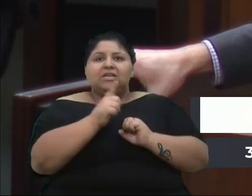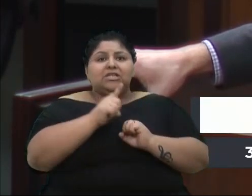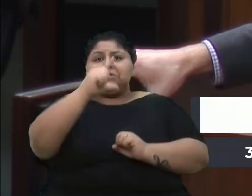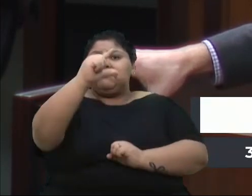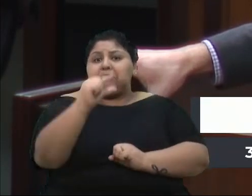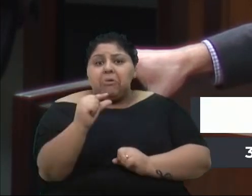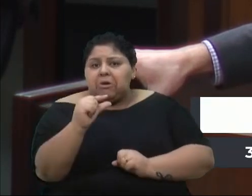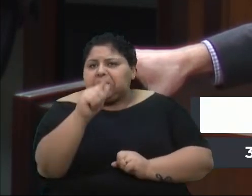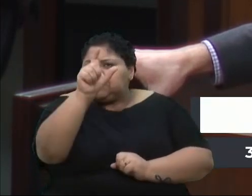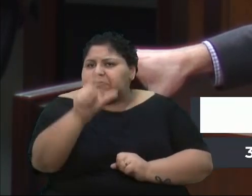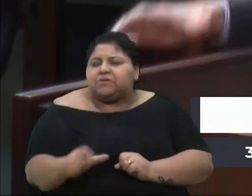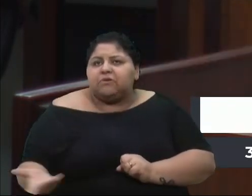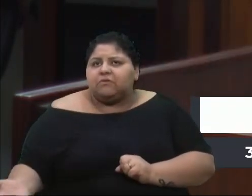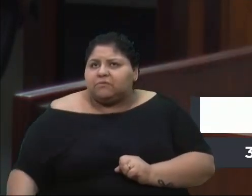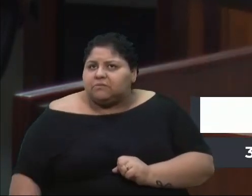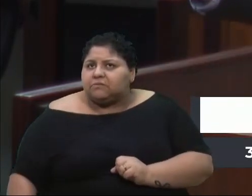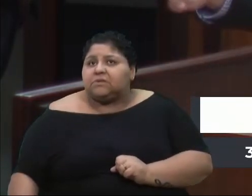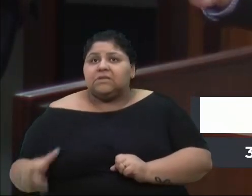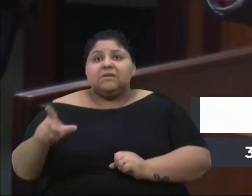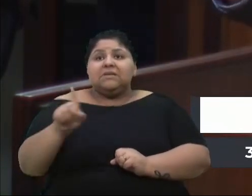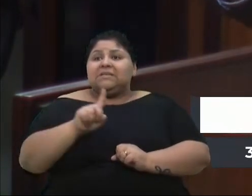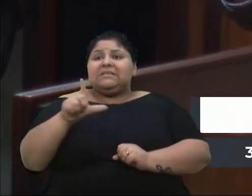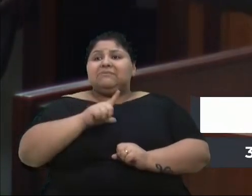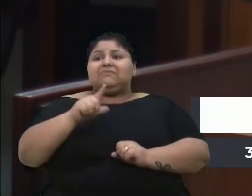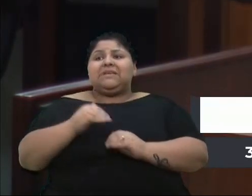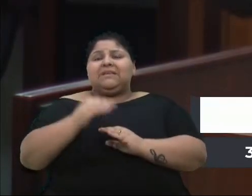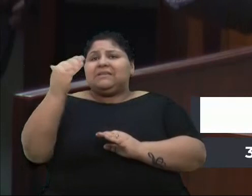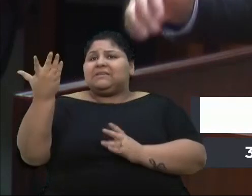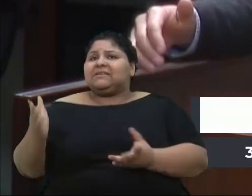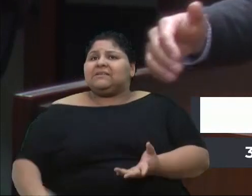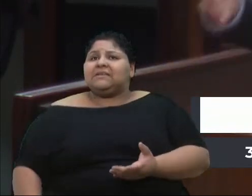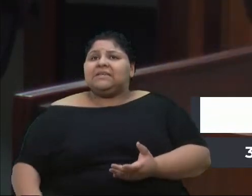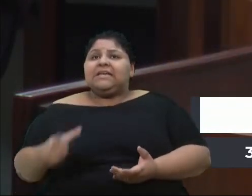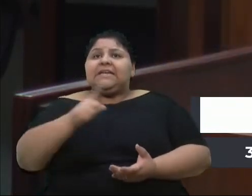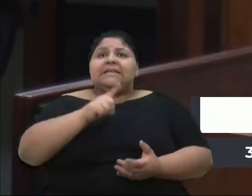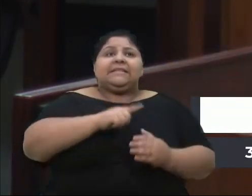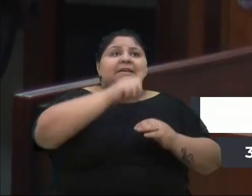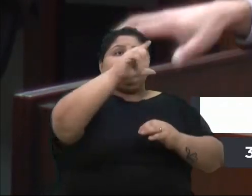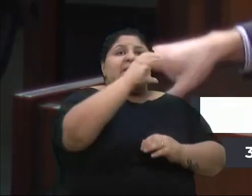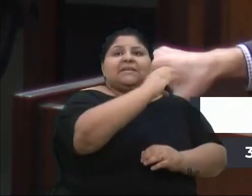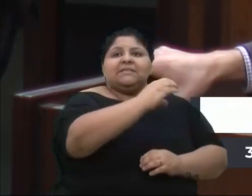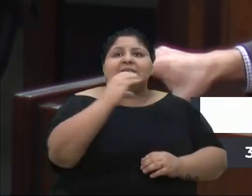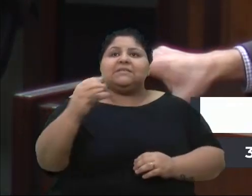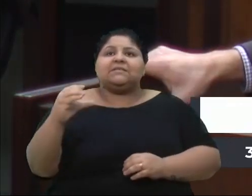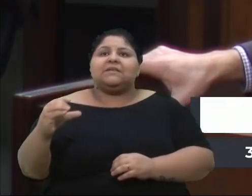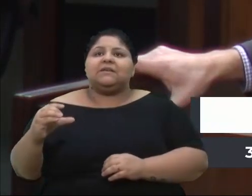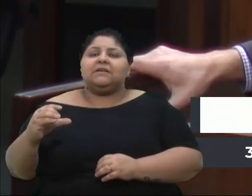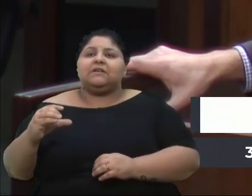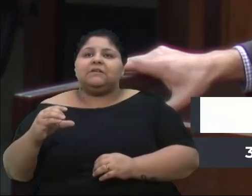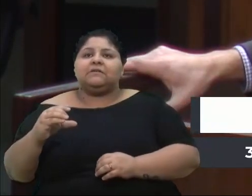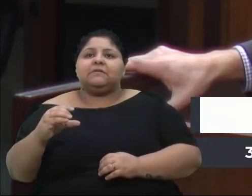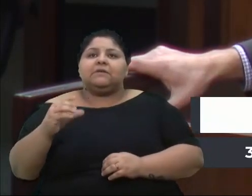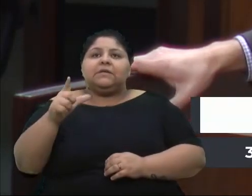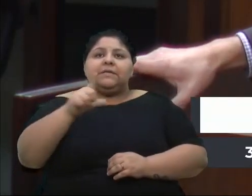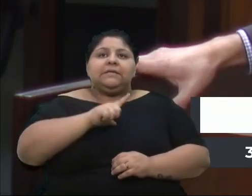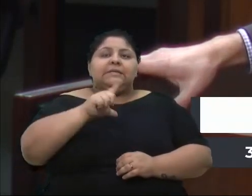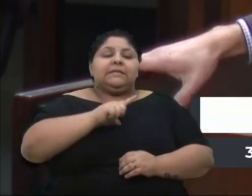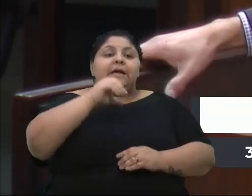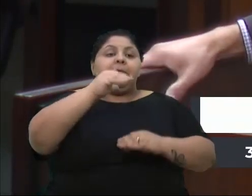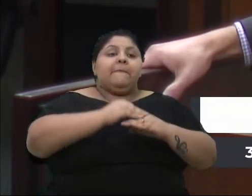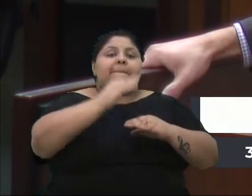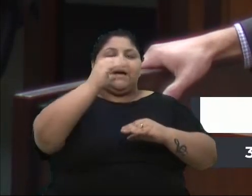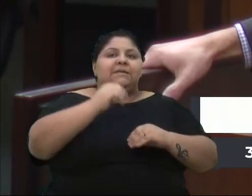minoria. Tem mais CCs lá do que a população dos bairros. Isso